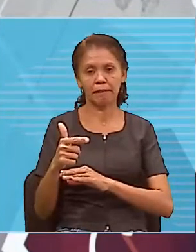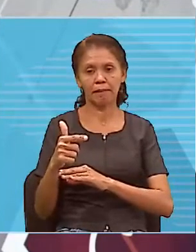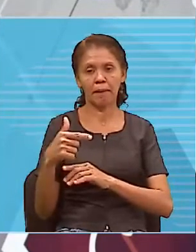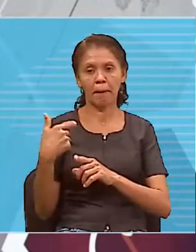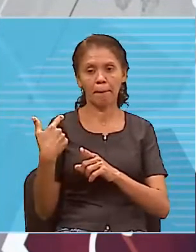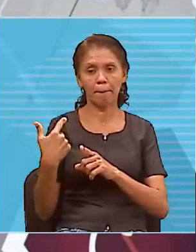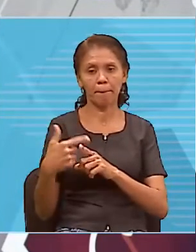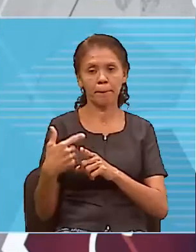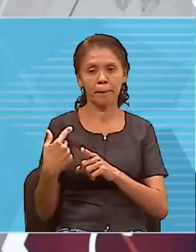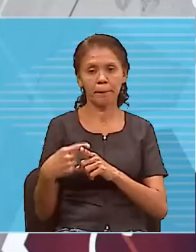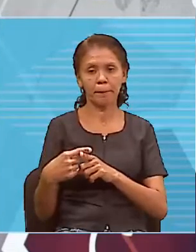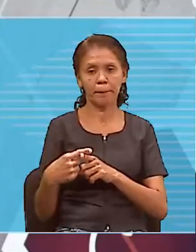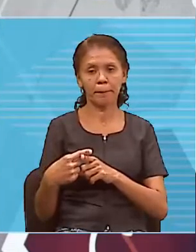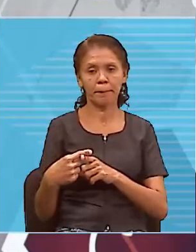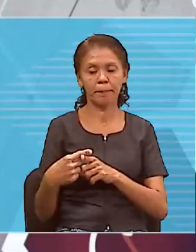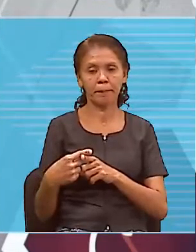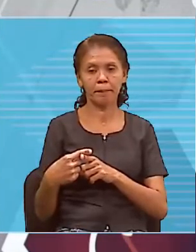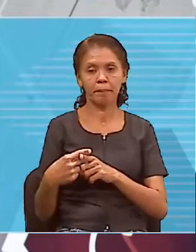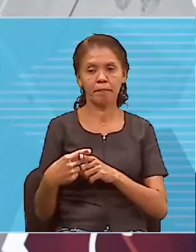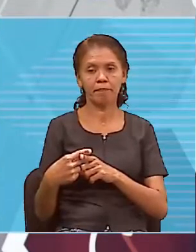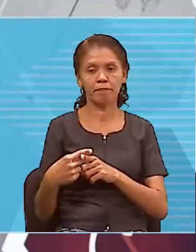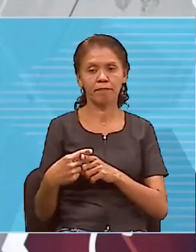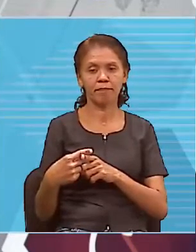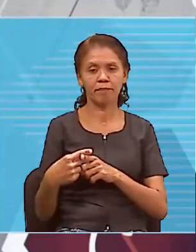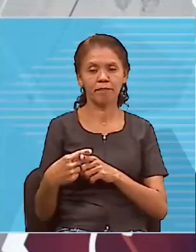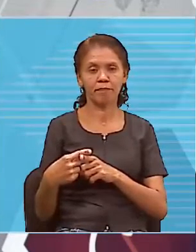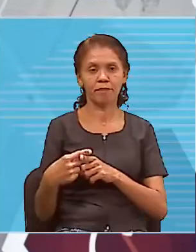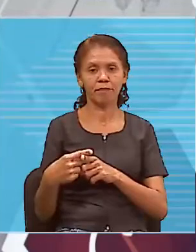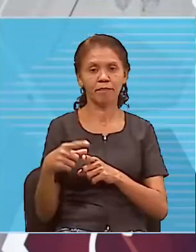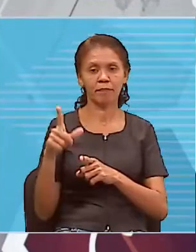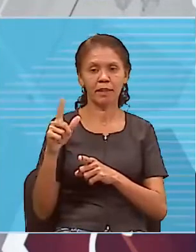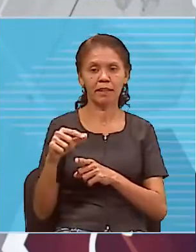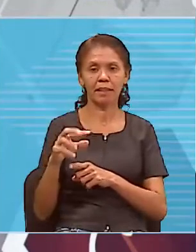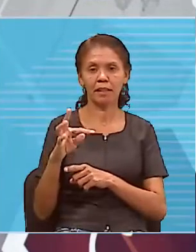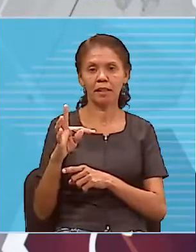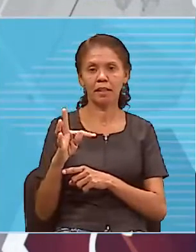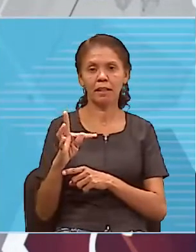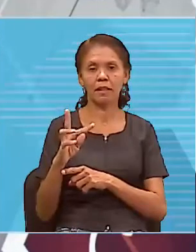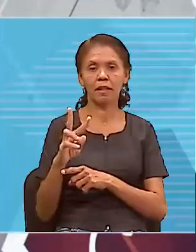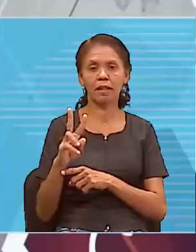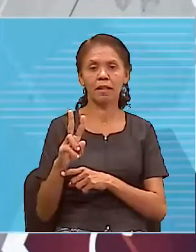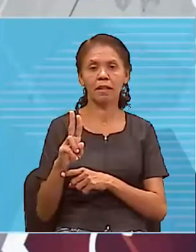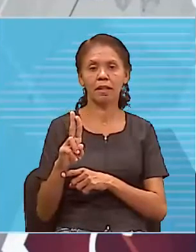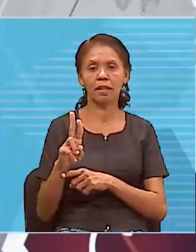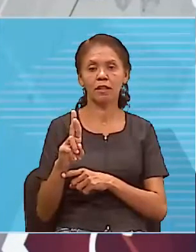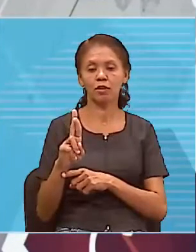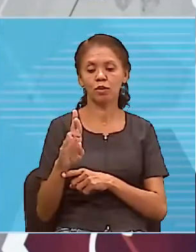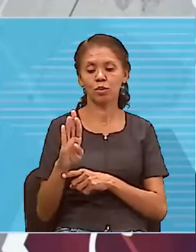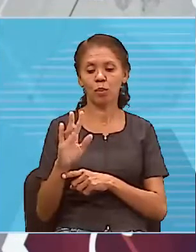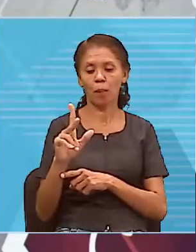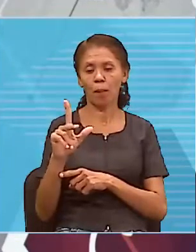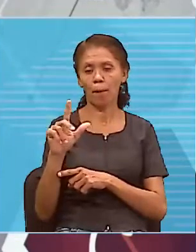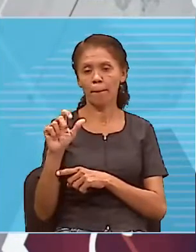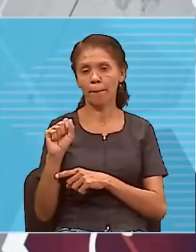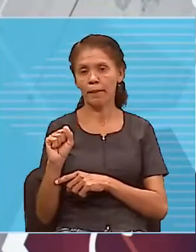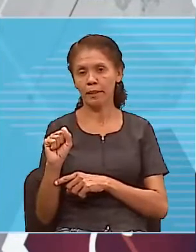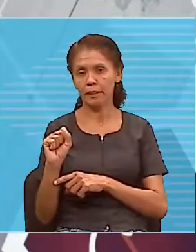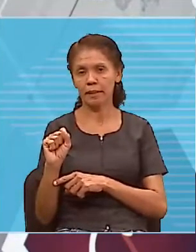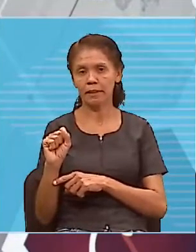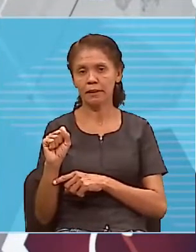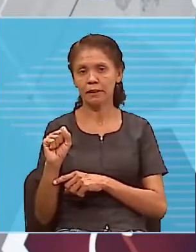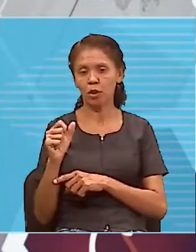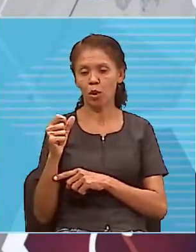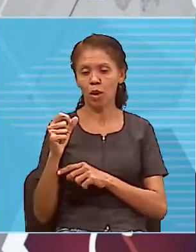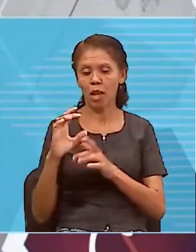atingidos por sons das turbinas que ficam praticamente ao lado da cabine porém